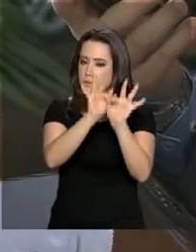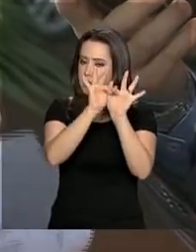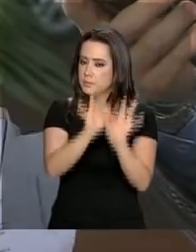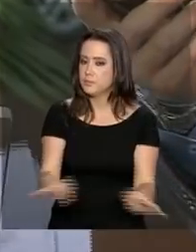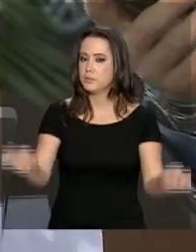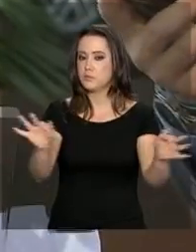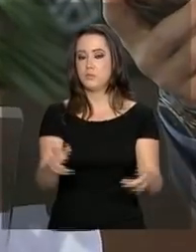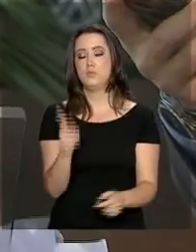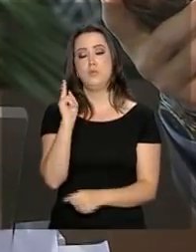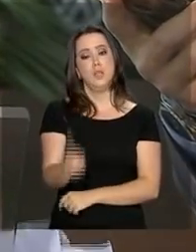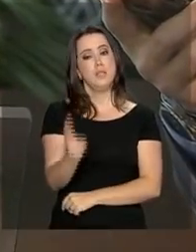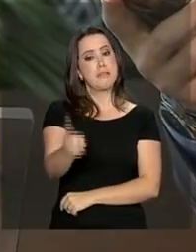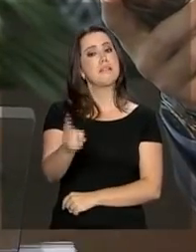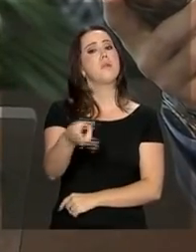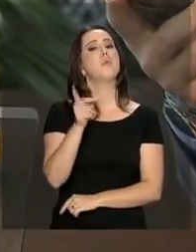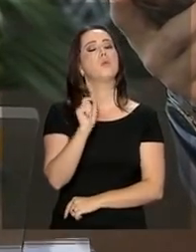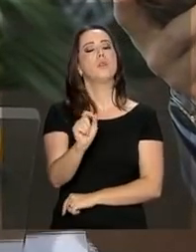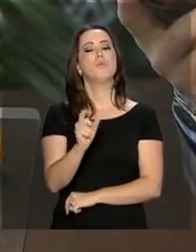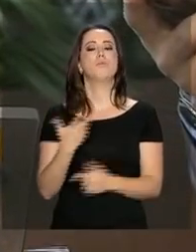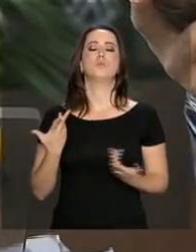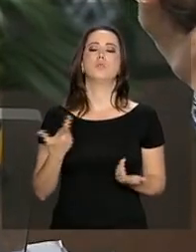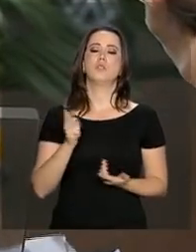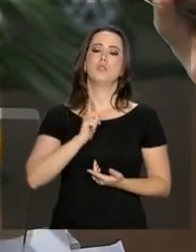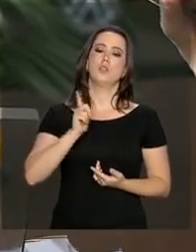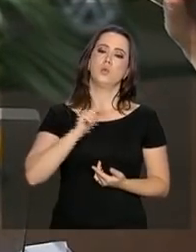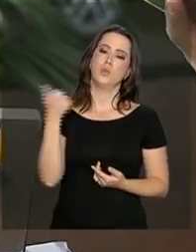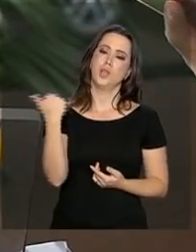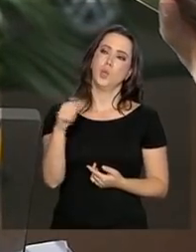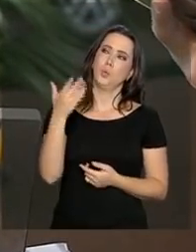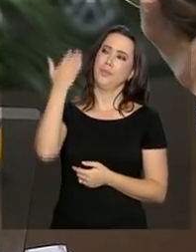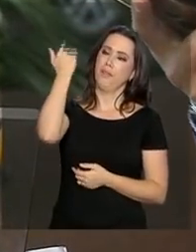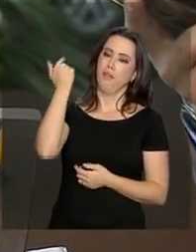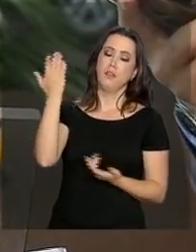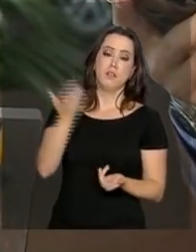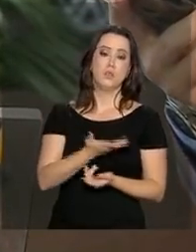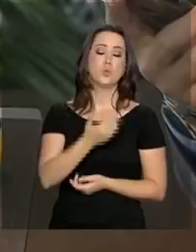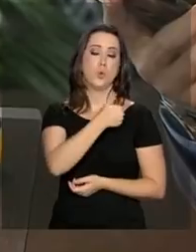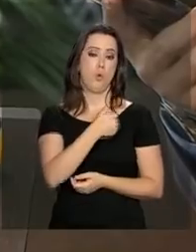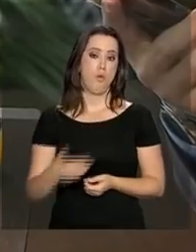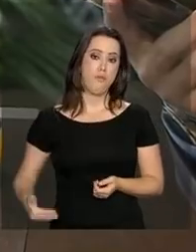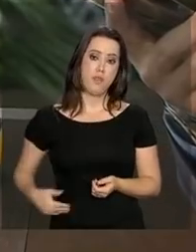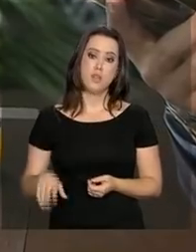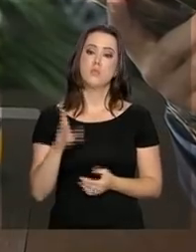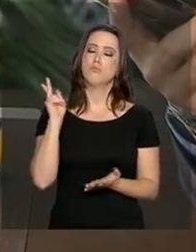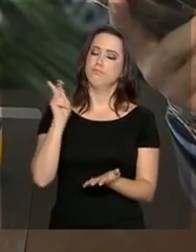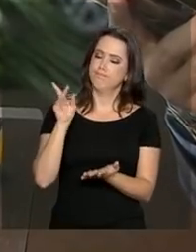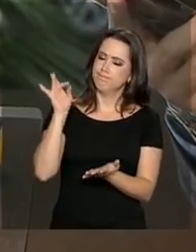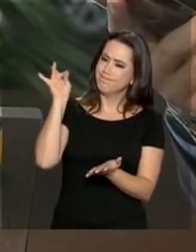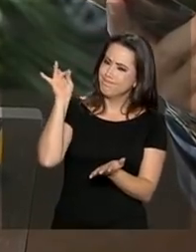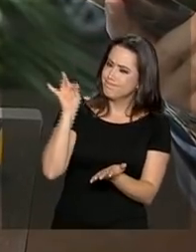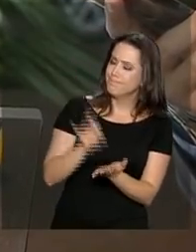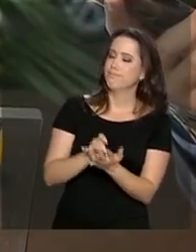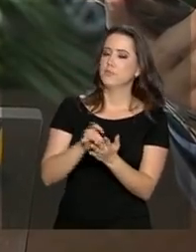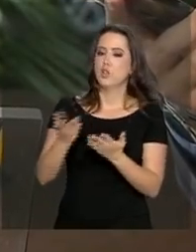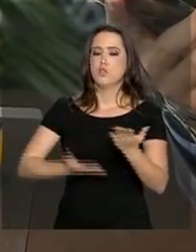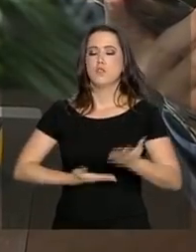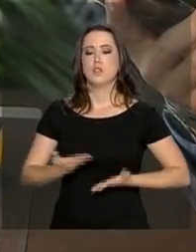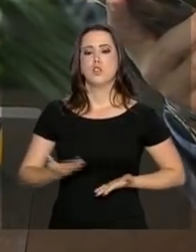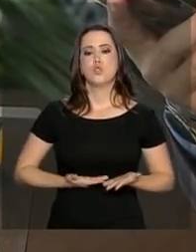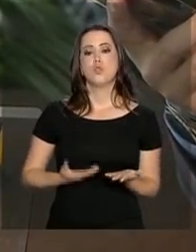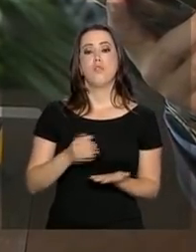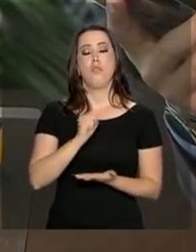e buscando ter algo que há muito tempo o brasil não tem um governo que verdadeiramente sirva aos